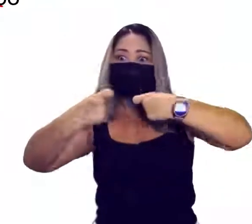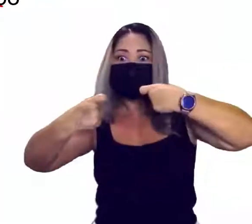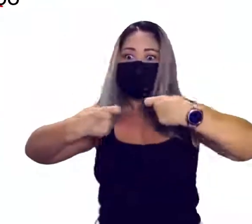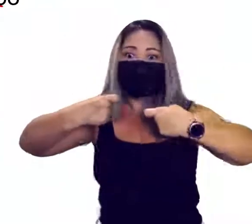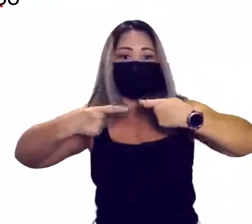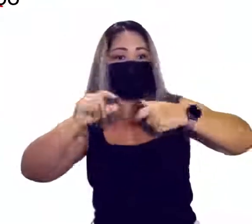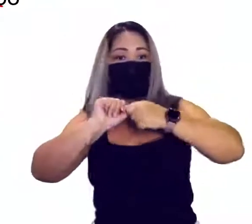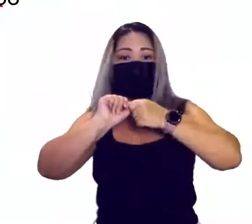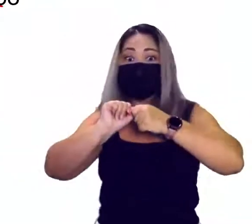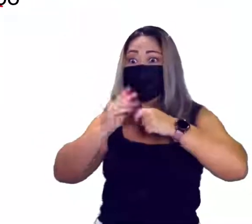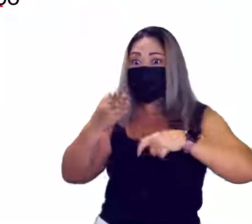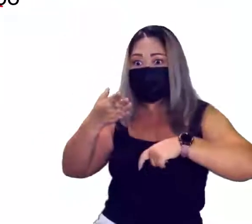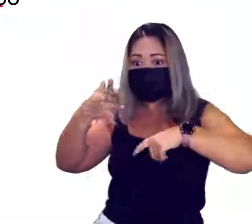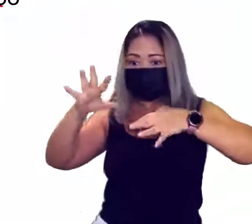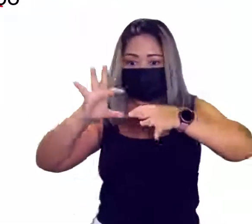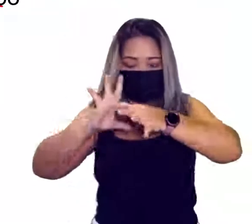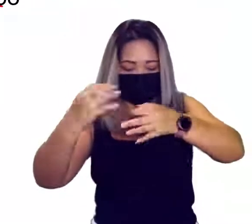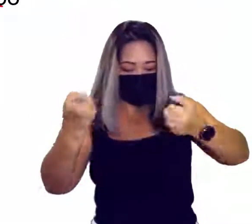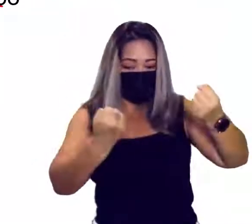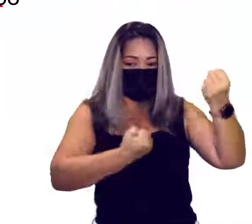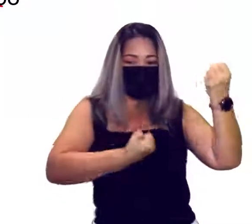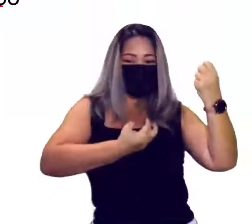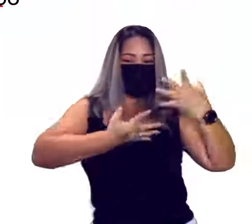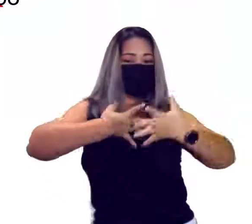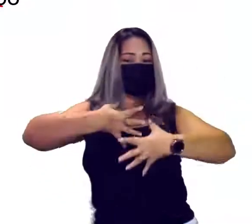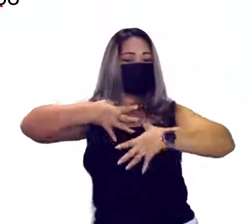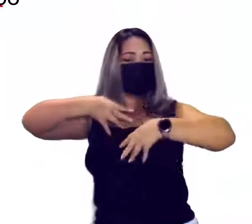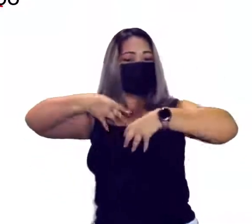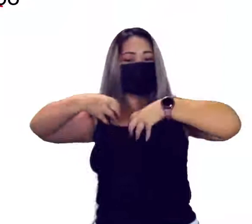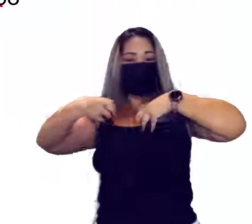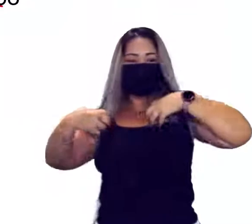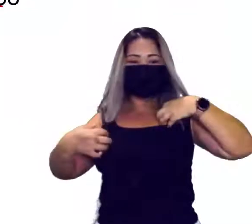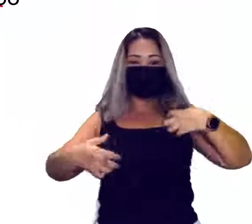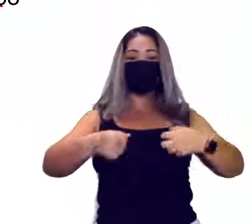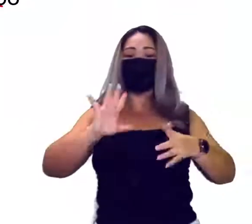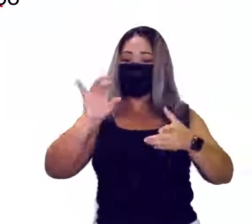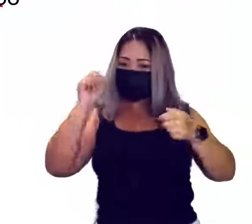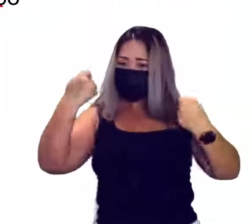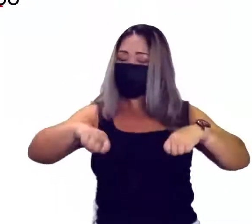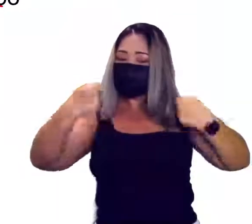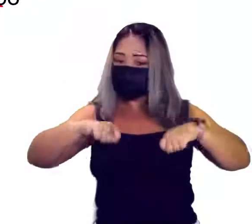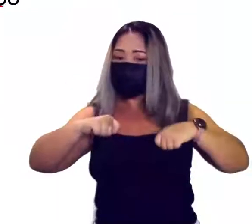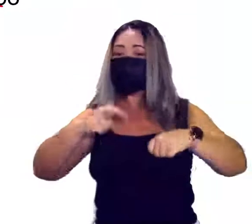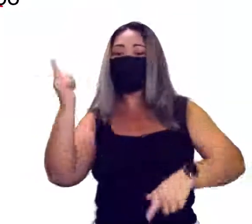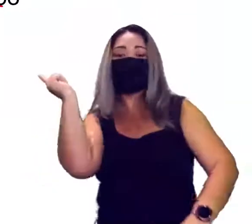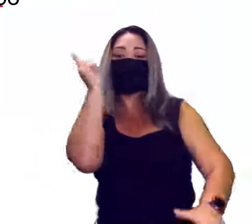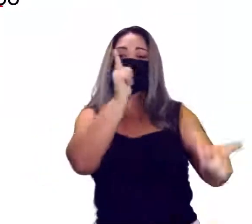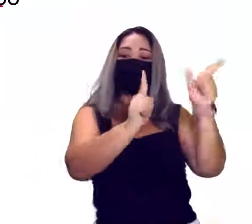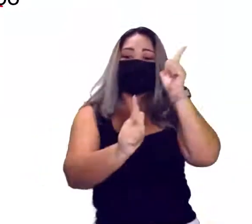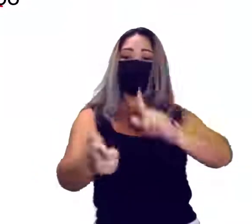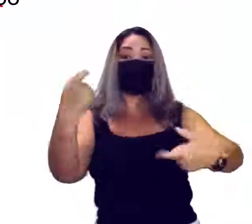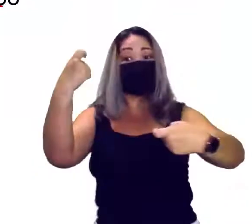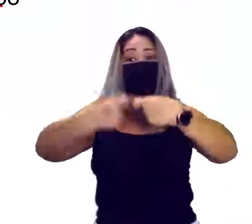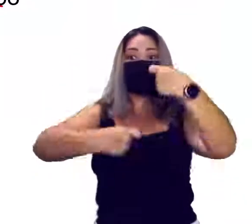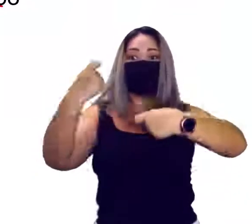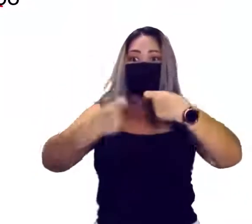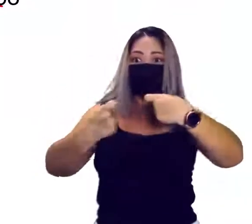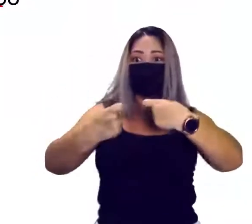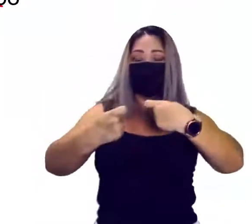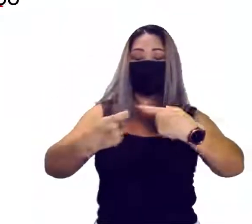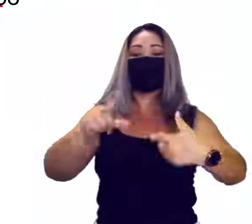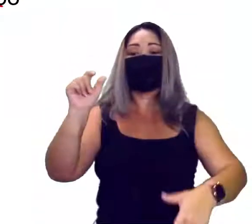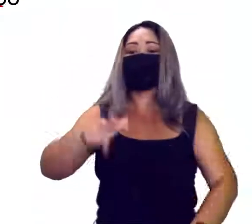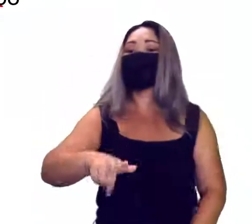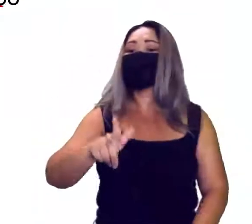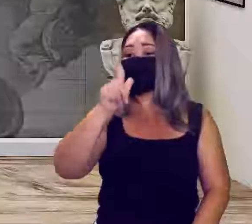associado à agressão física e à selvageria, elementos necessários para o sucesso bélico. Tá aí. Os